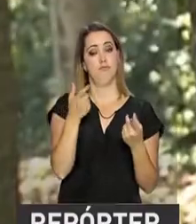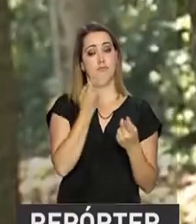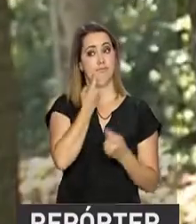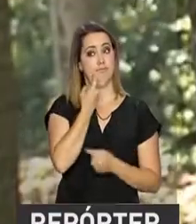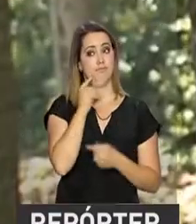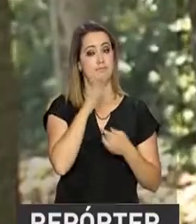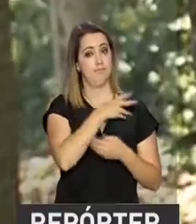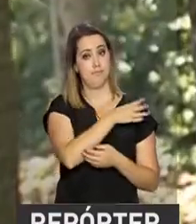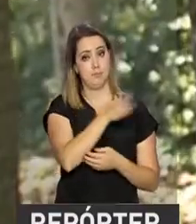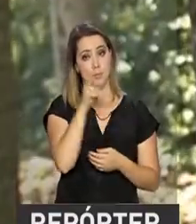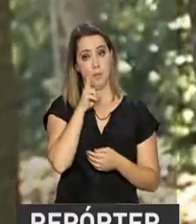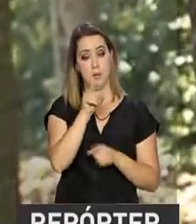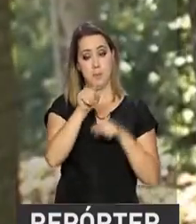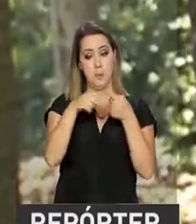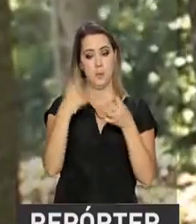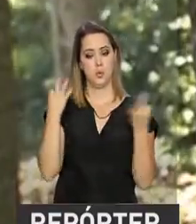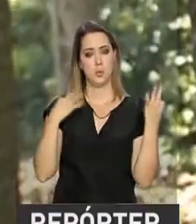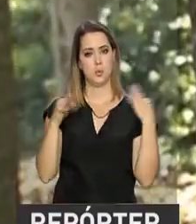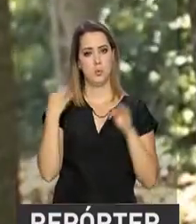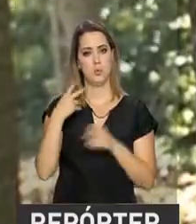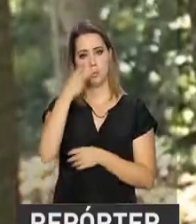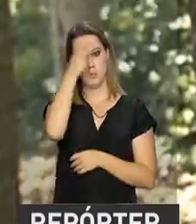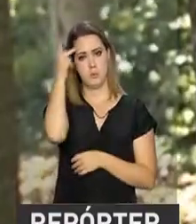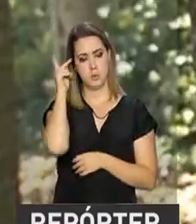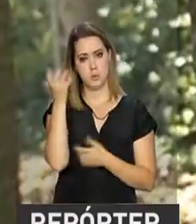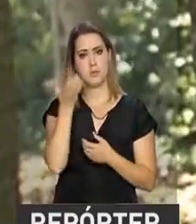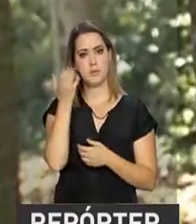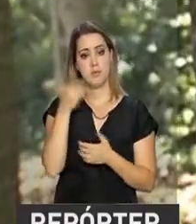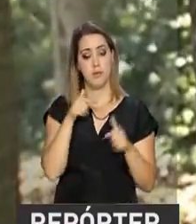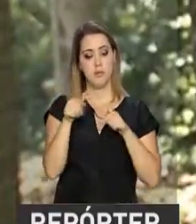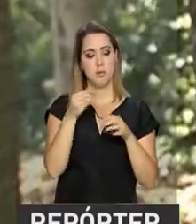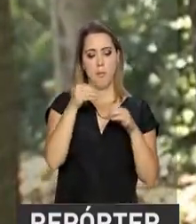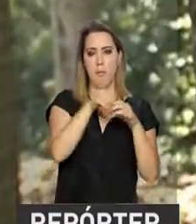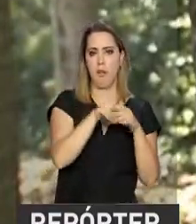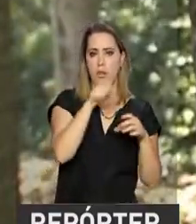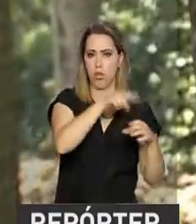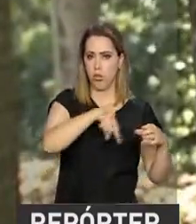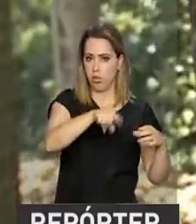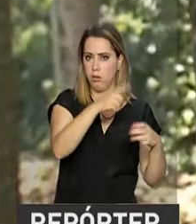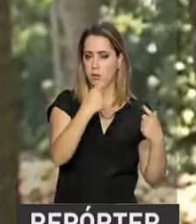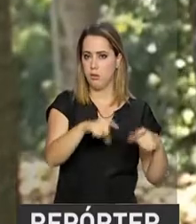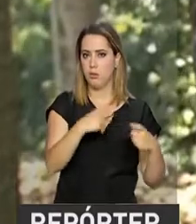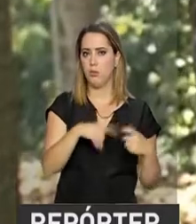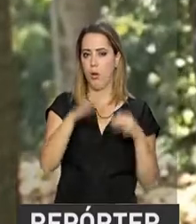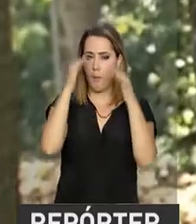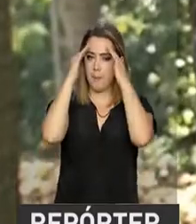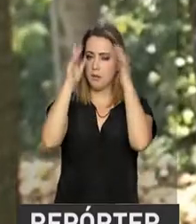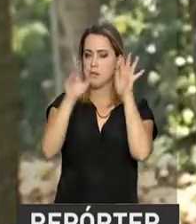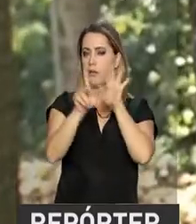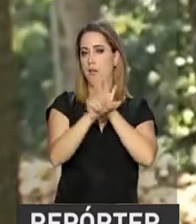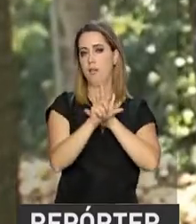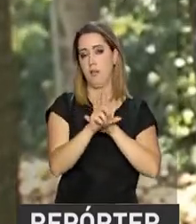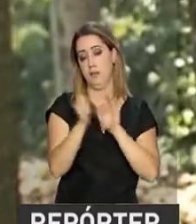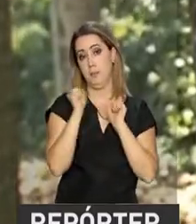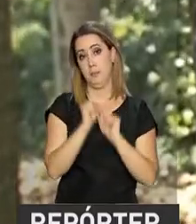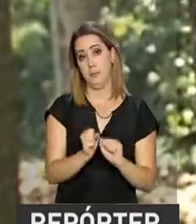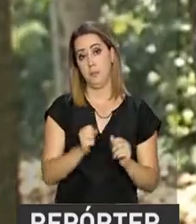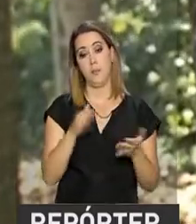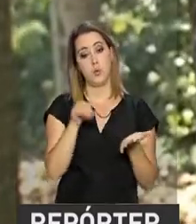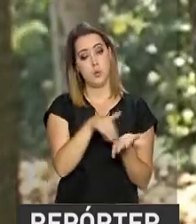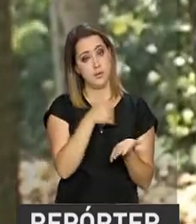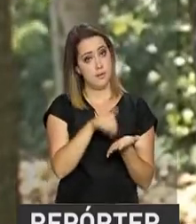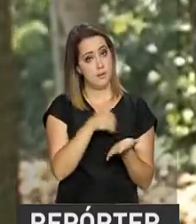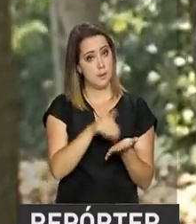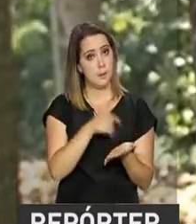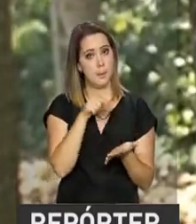as empresas de turismo e profissionais autônomos interessados que atenderem aos pré requisitos estabelecidos poderão se cadastrar